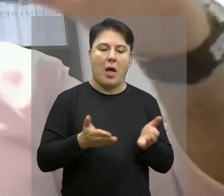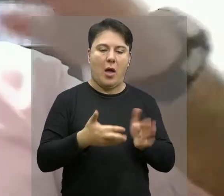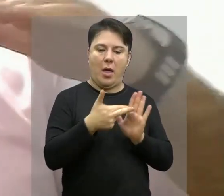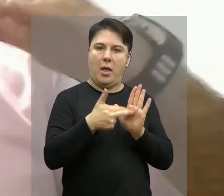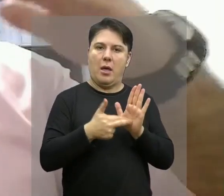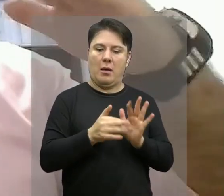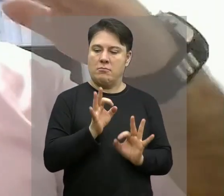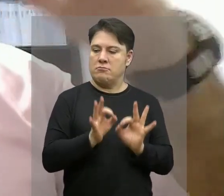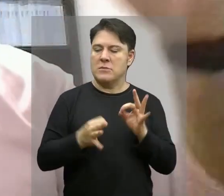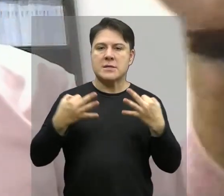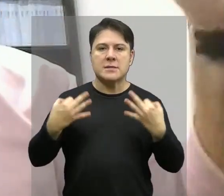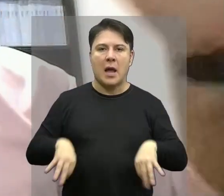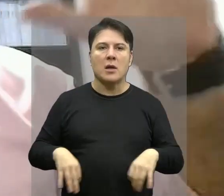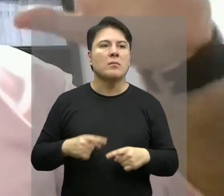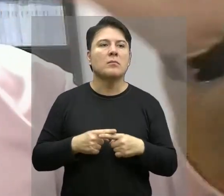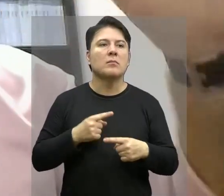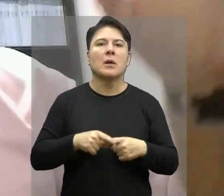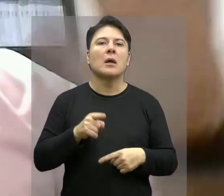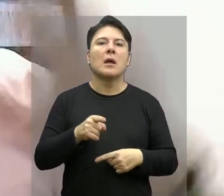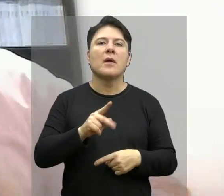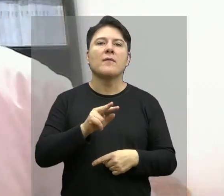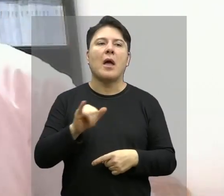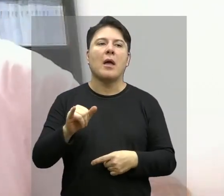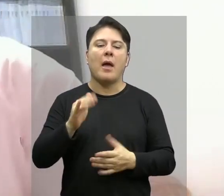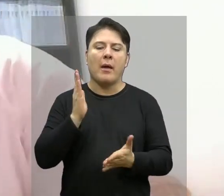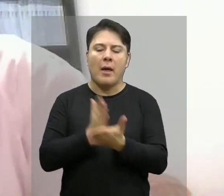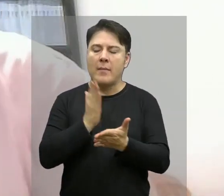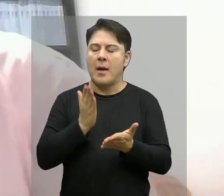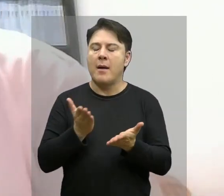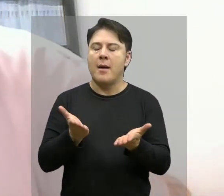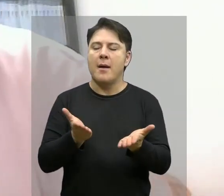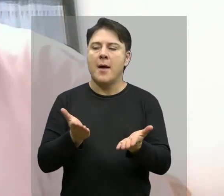para que acabe com